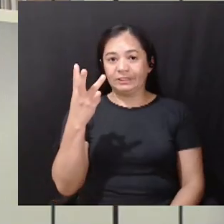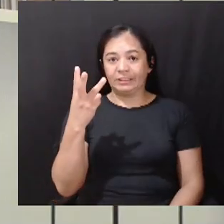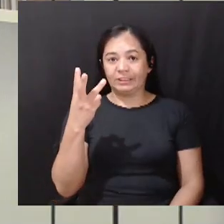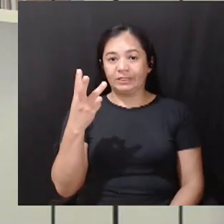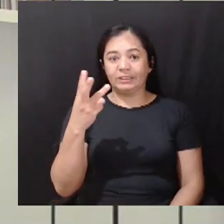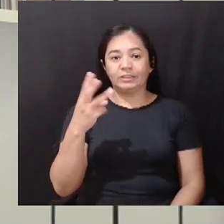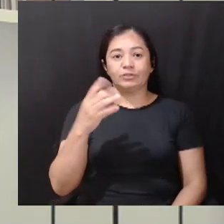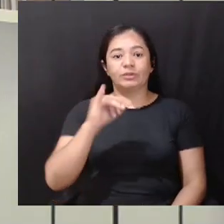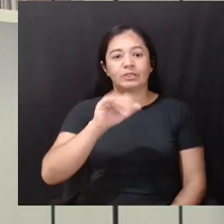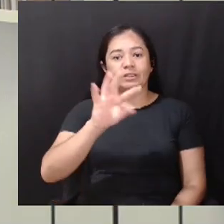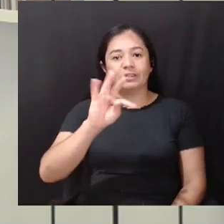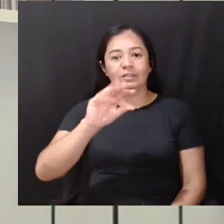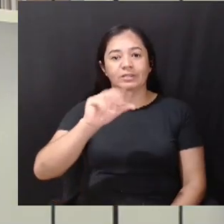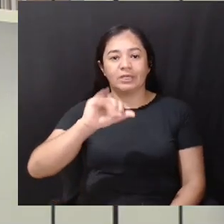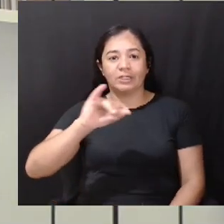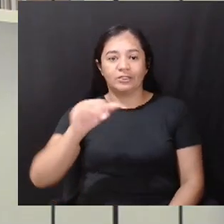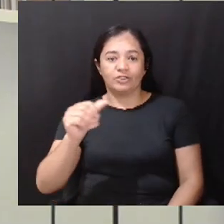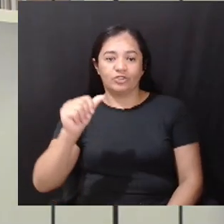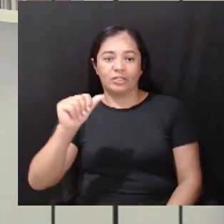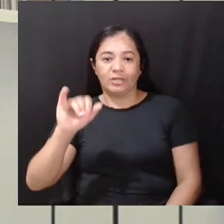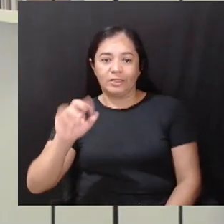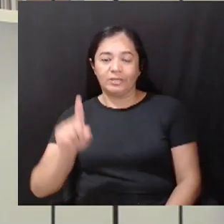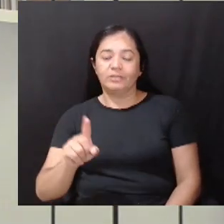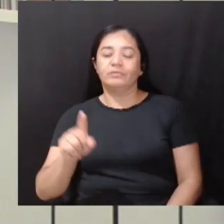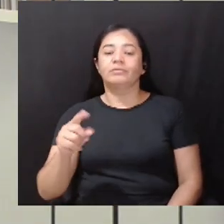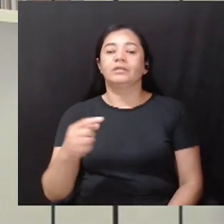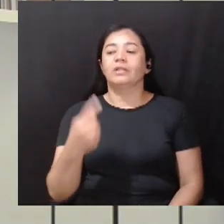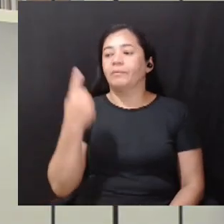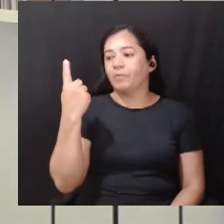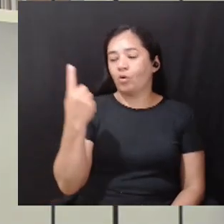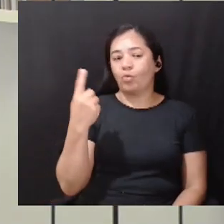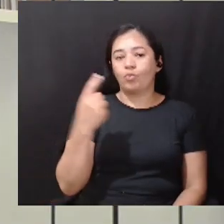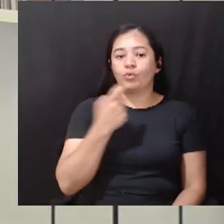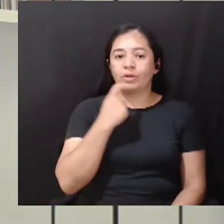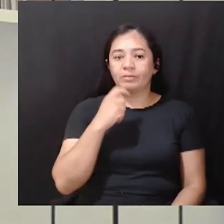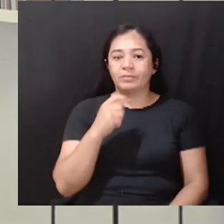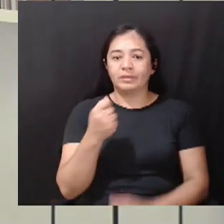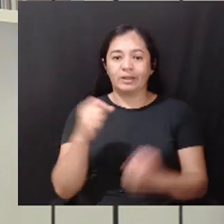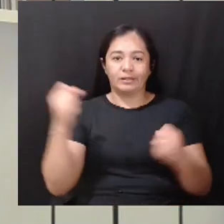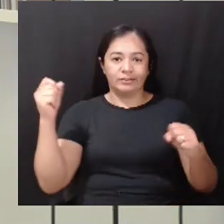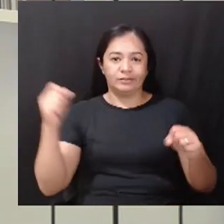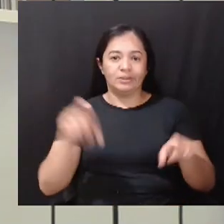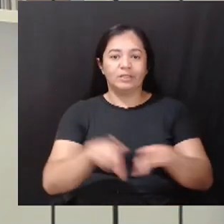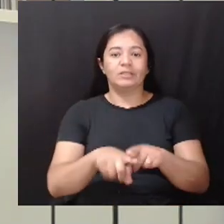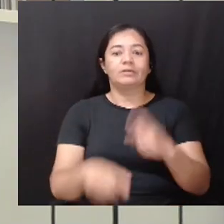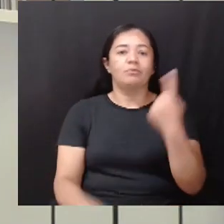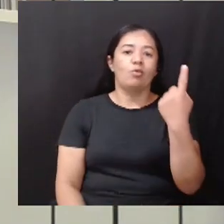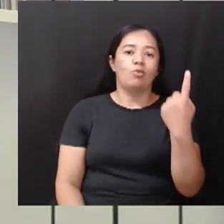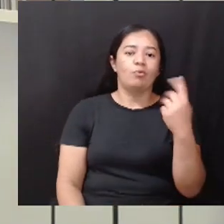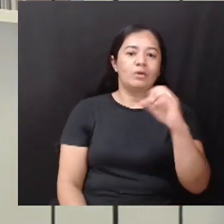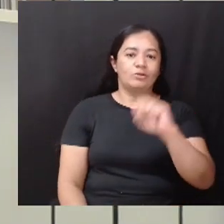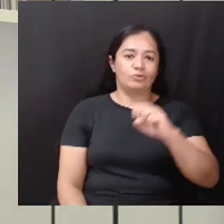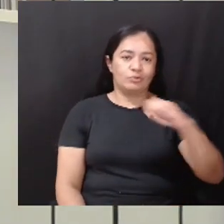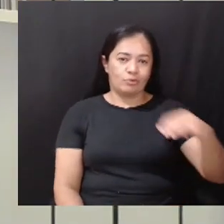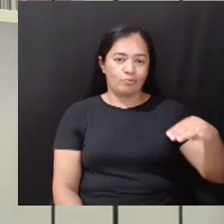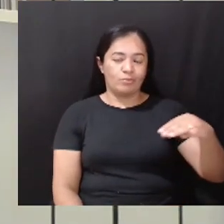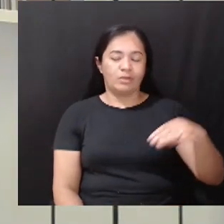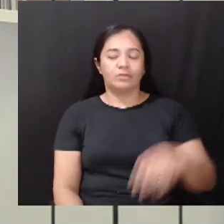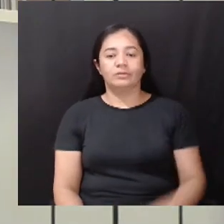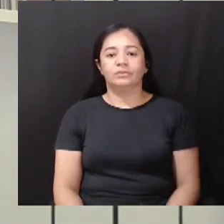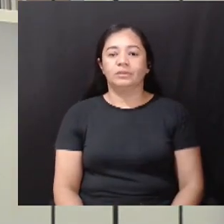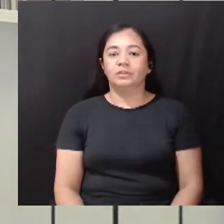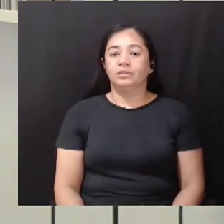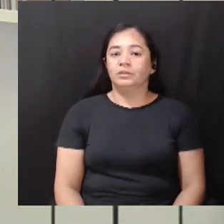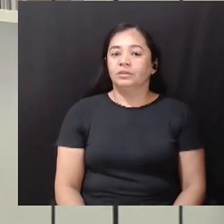novamente no Campo Grande, 1 no Jardim Campina Grande e 1 no Jardim São Marcos, na região norte de Campinas.